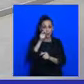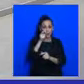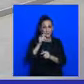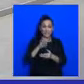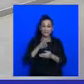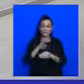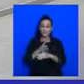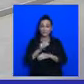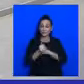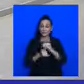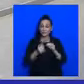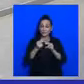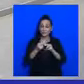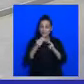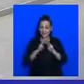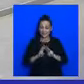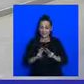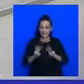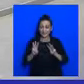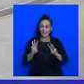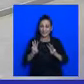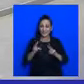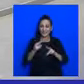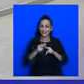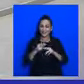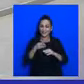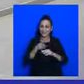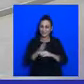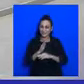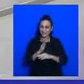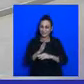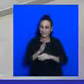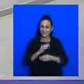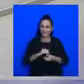à página da Caixa, loterias.caixa.gov.br.